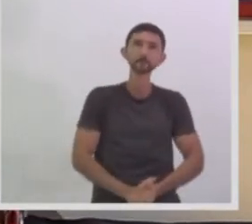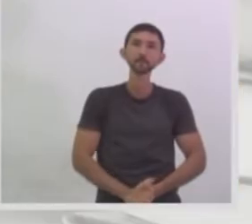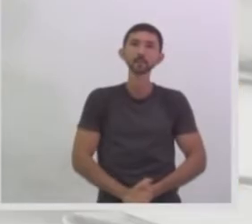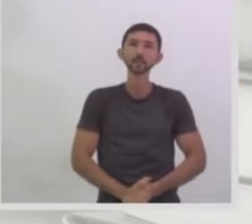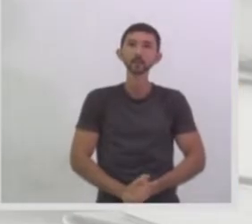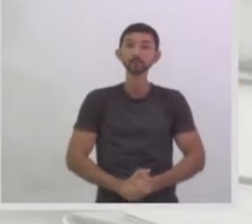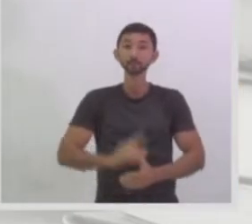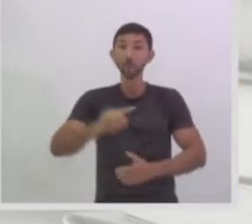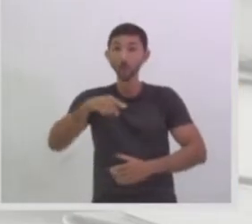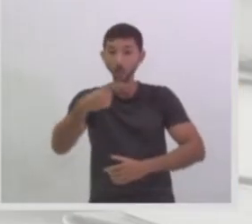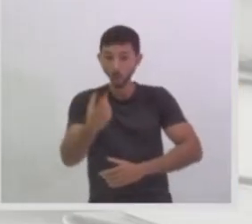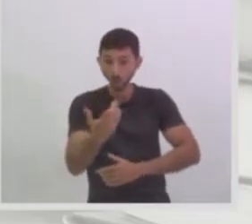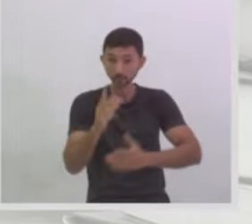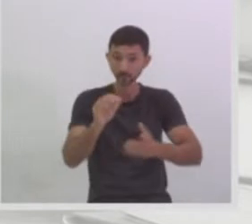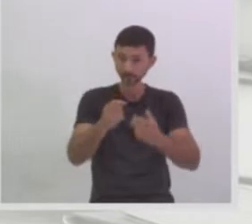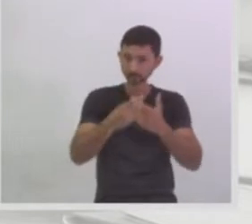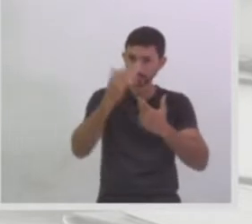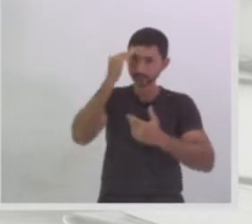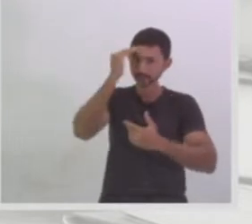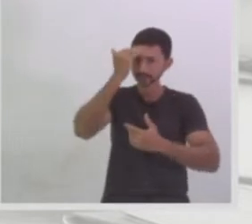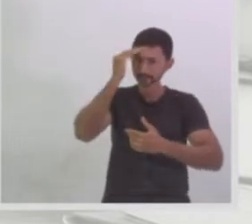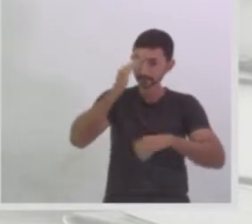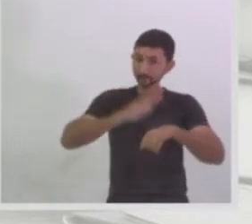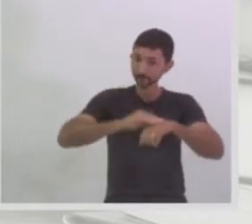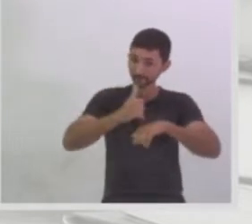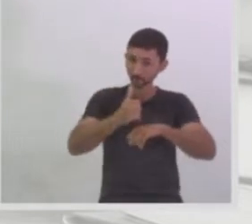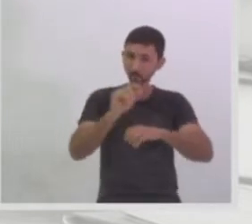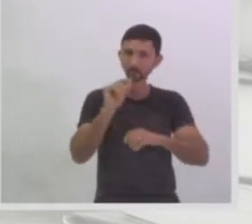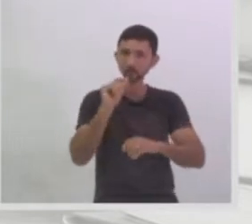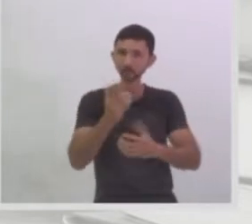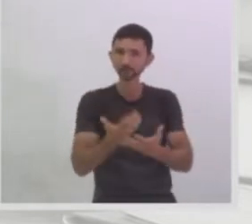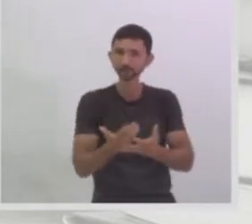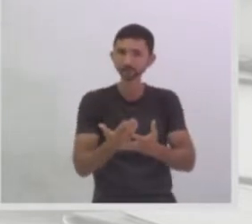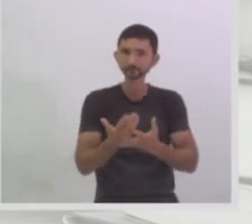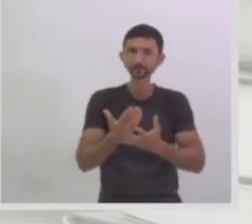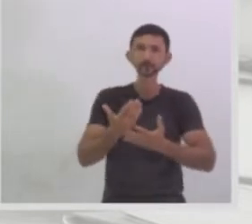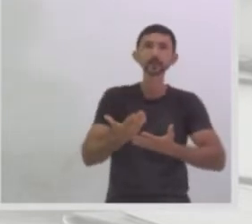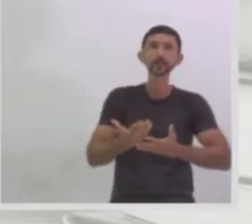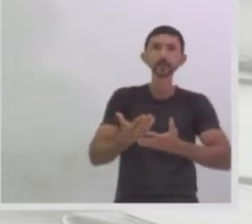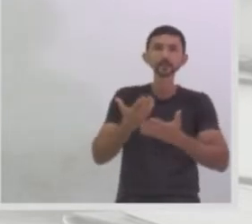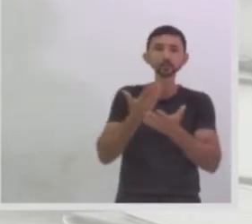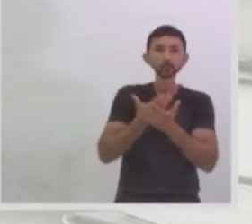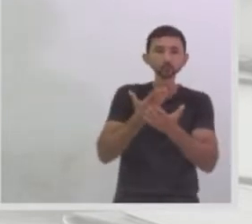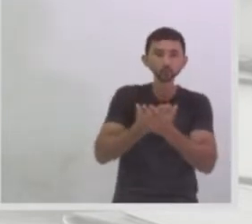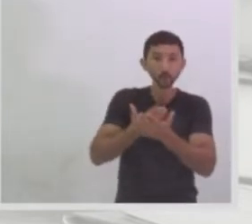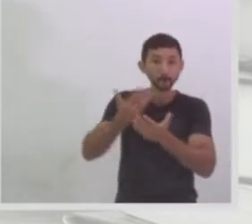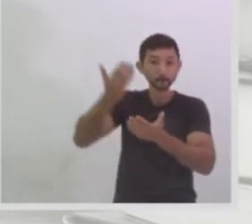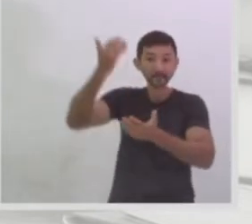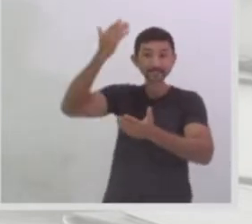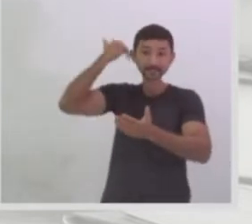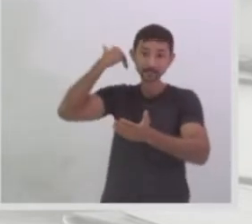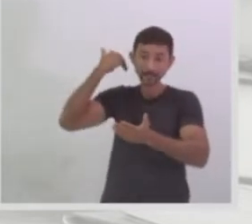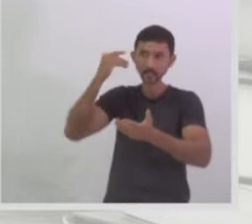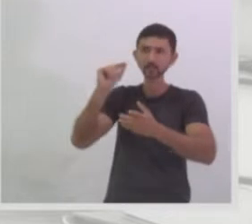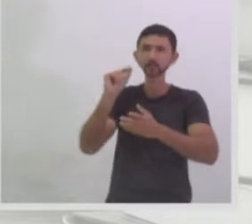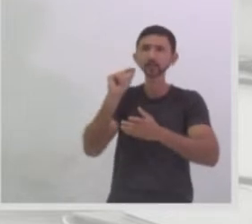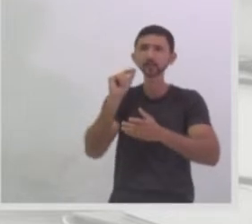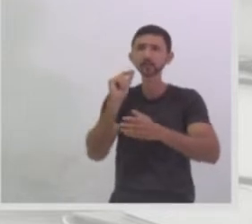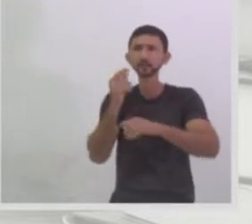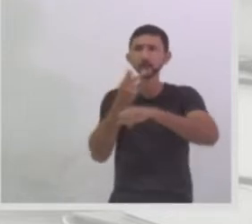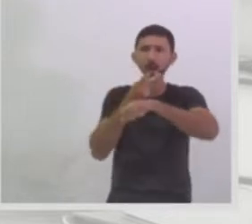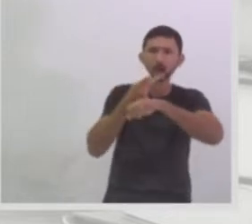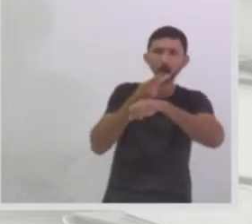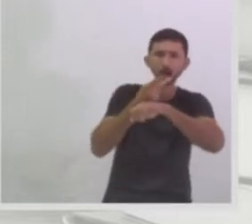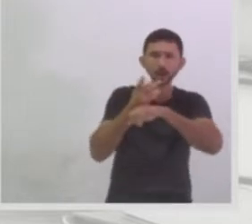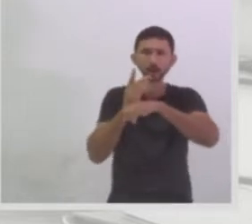Uma outra possibilidade de entender história é entendê-la como a ciência que estuda o passado, buscando ajudar a